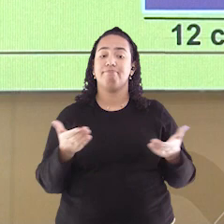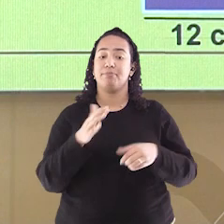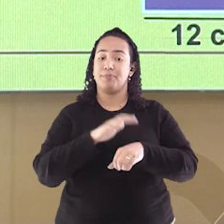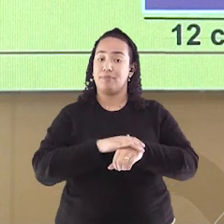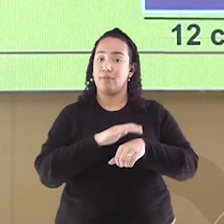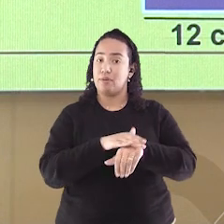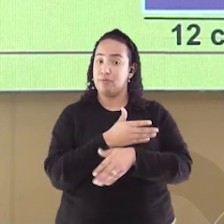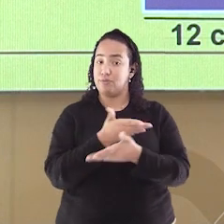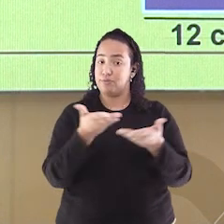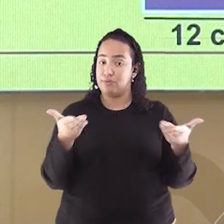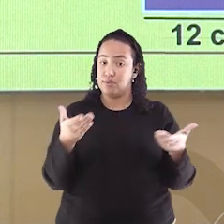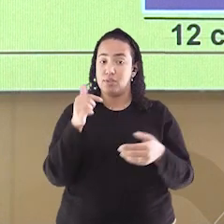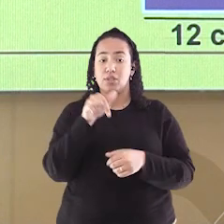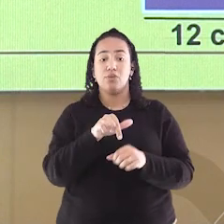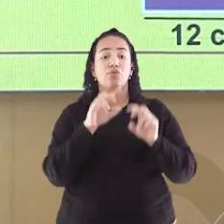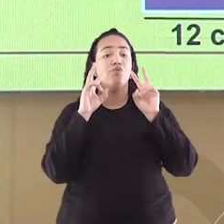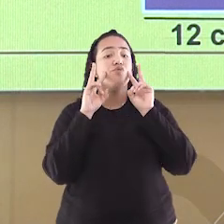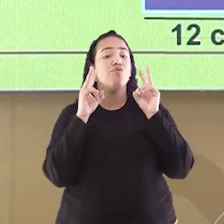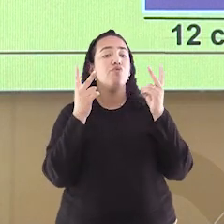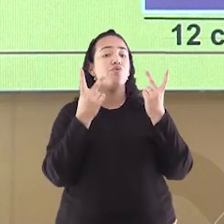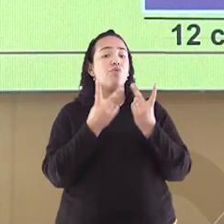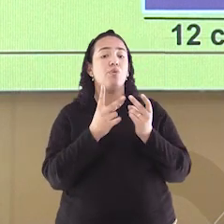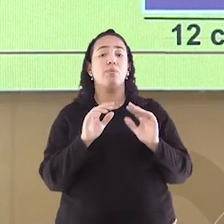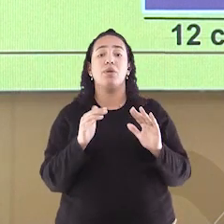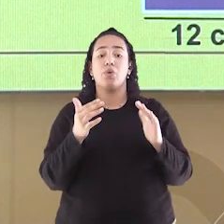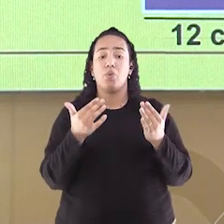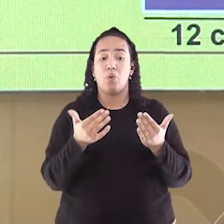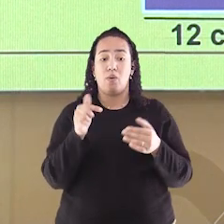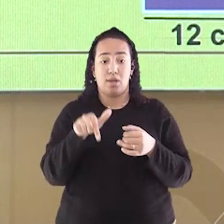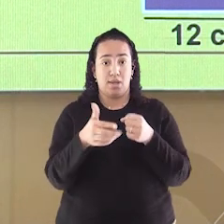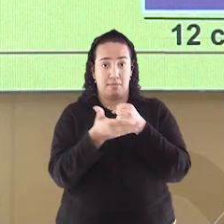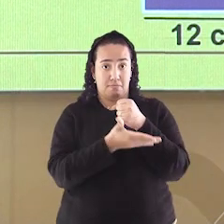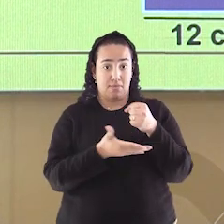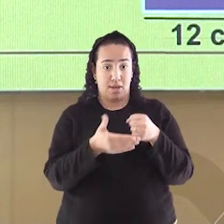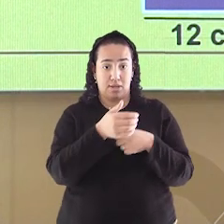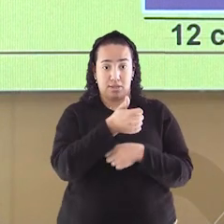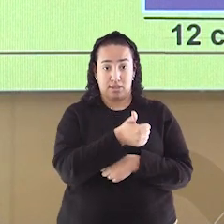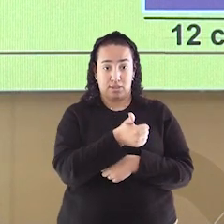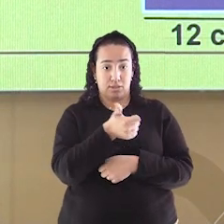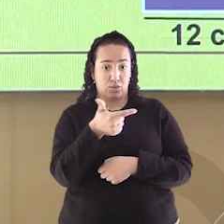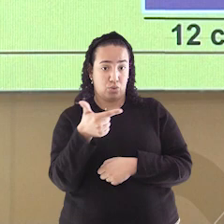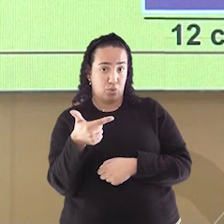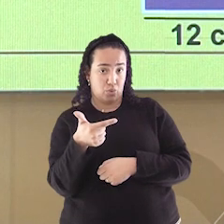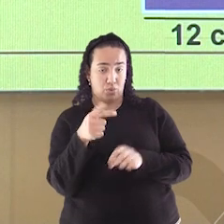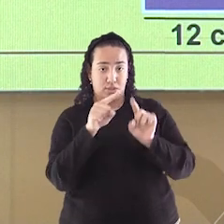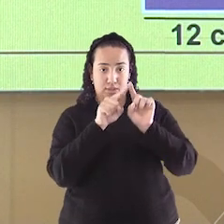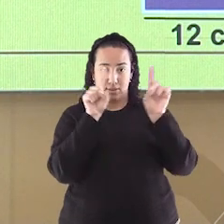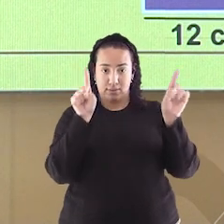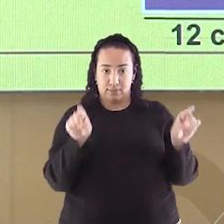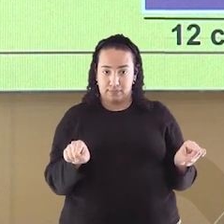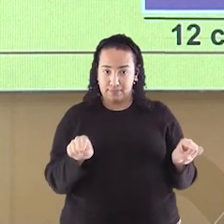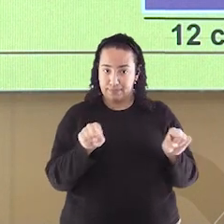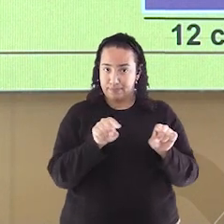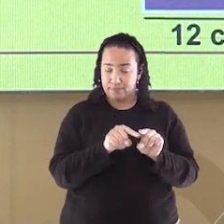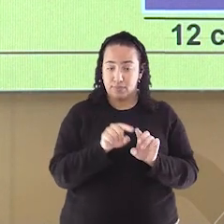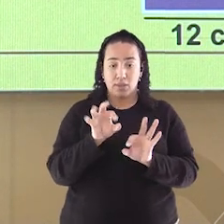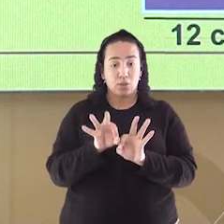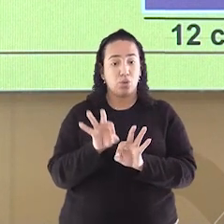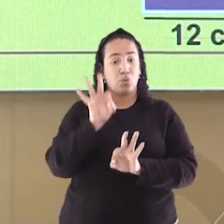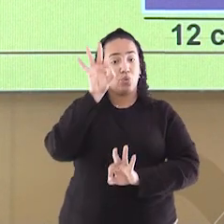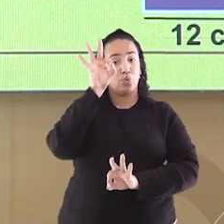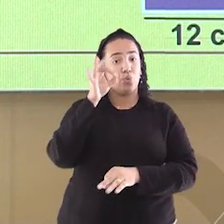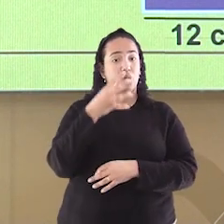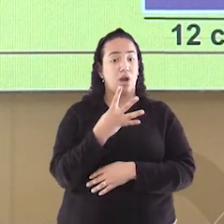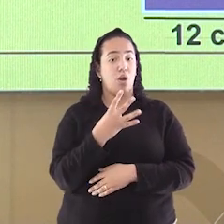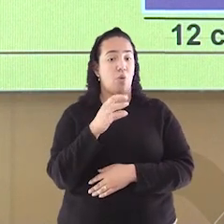de praticar. Qual será o volume desse prisma que possui base quadrada medindo 12